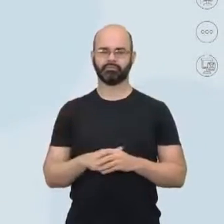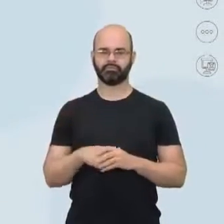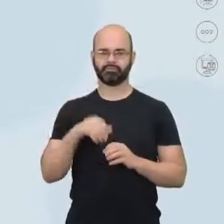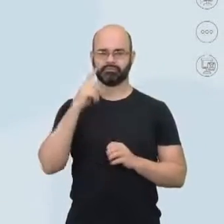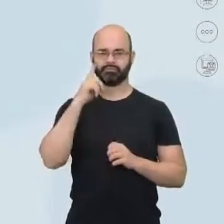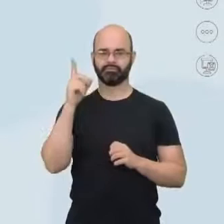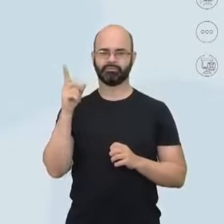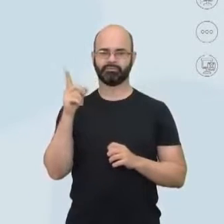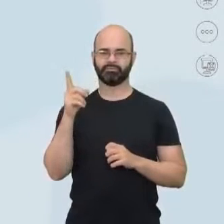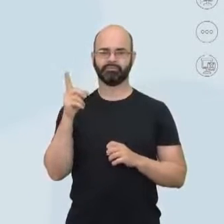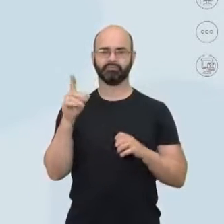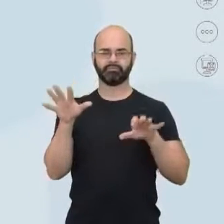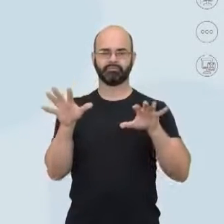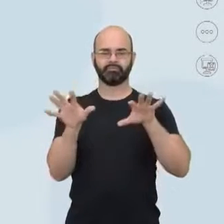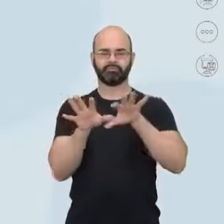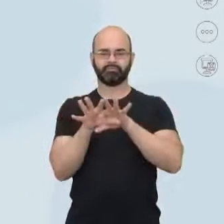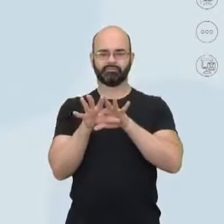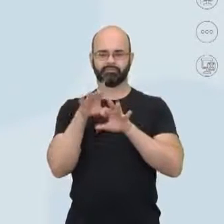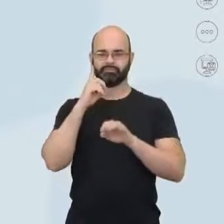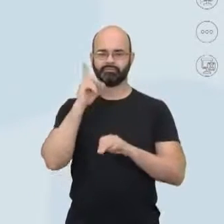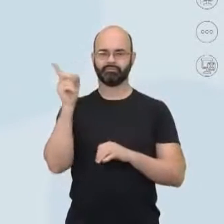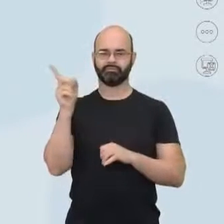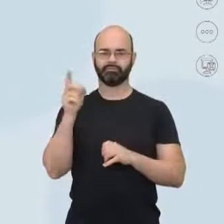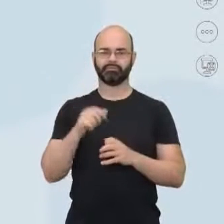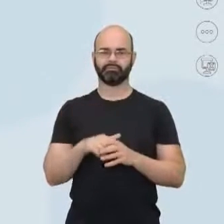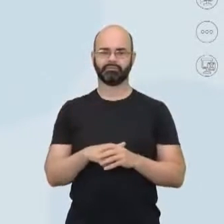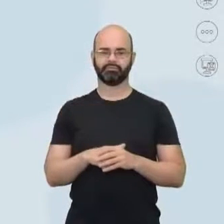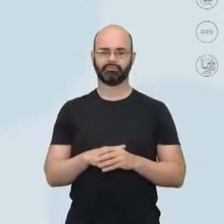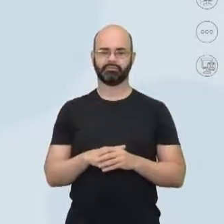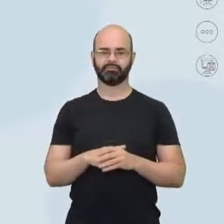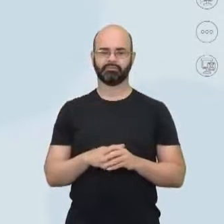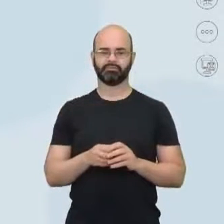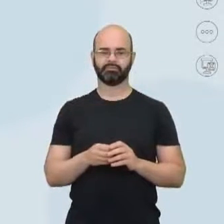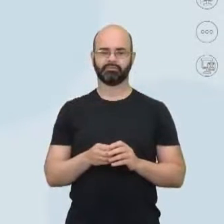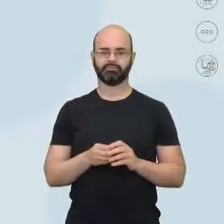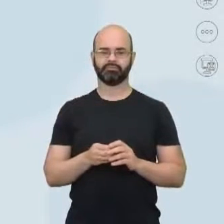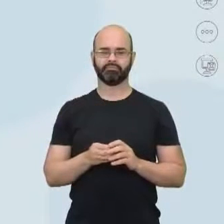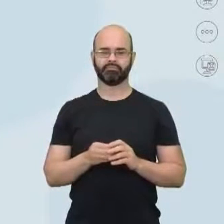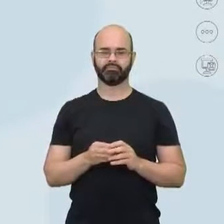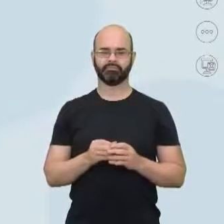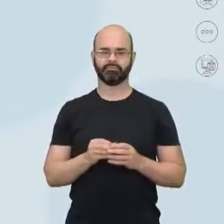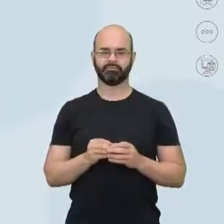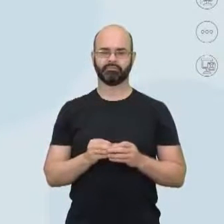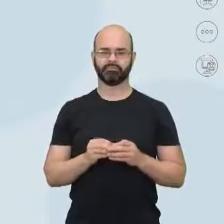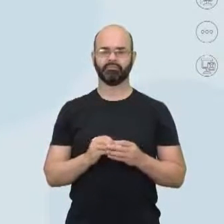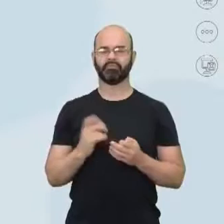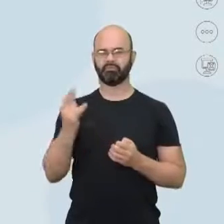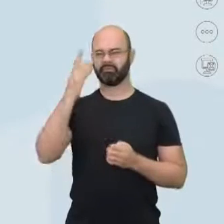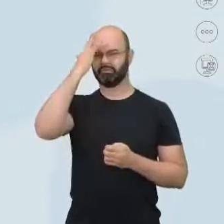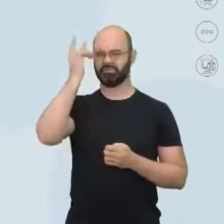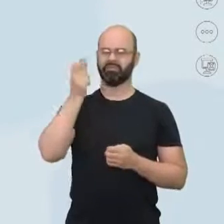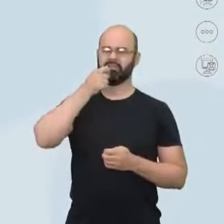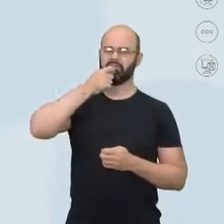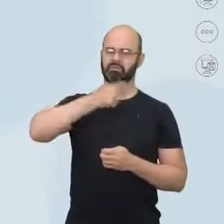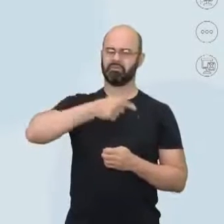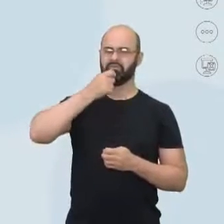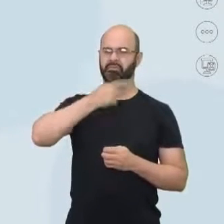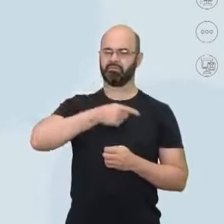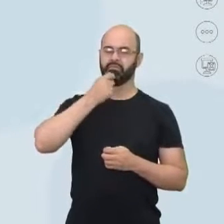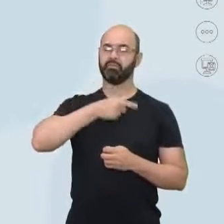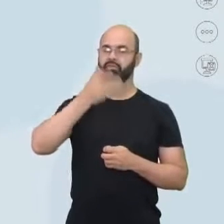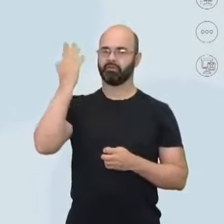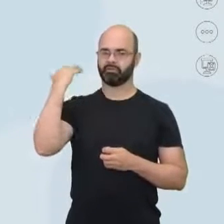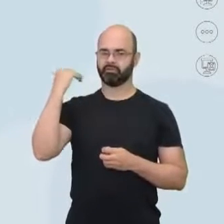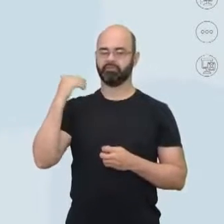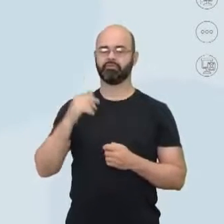ó? Então, se encaixam. Então, para Wegener, apesar de ele ter sido ridicularizado na época, né, aparece dessa maneira aí. E através